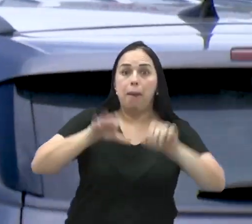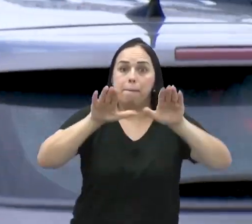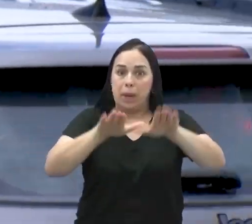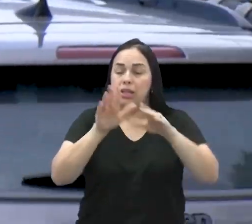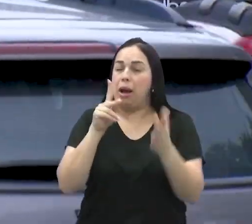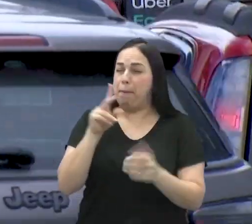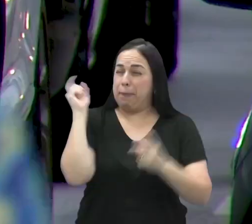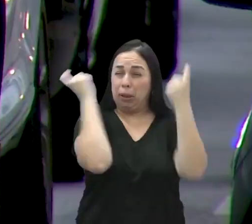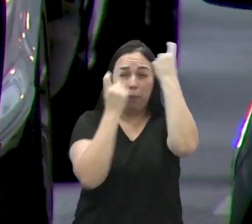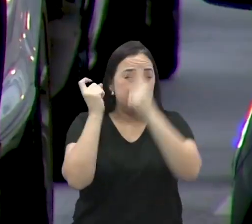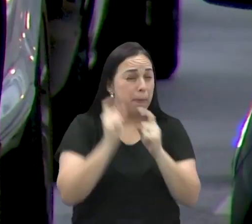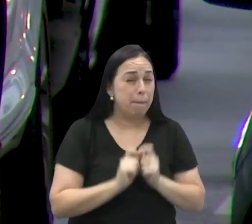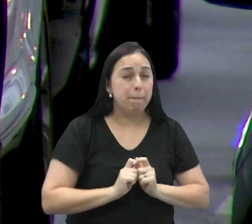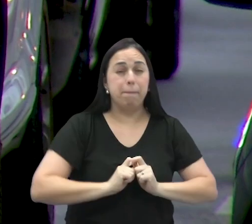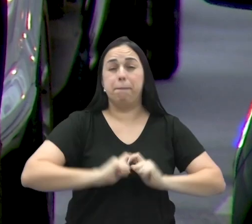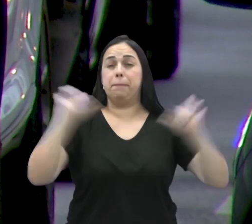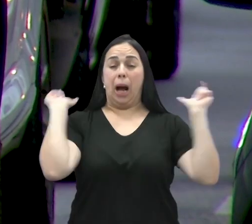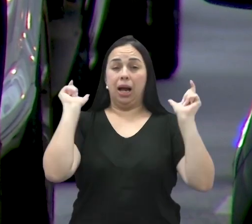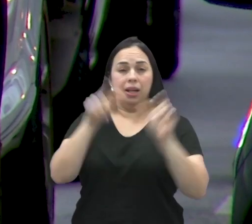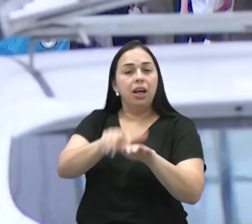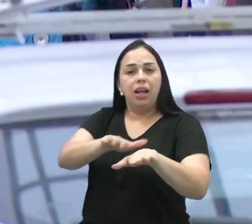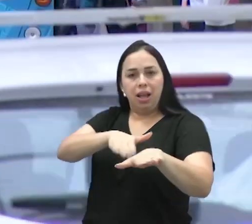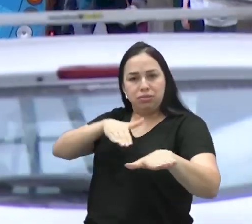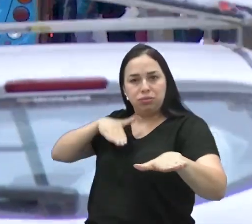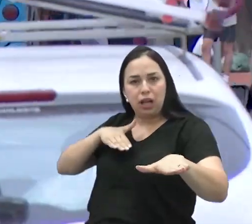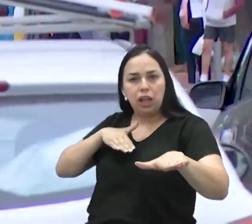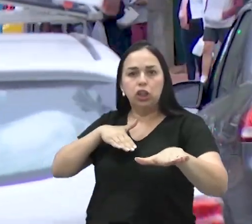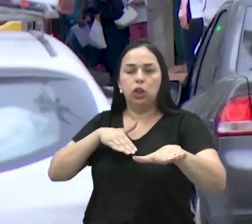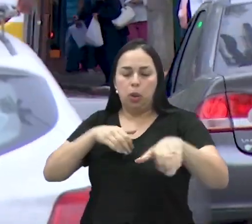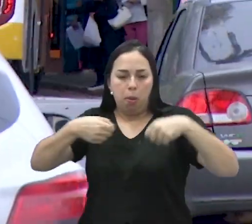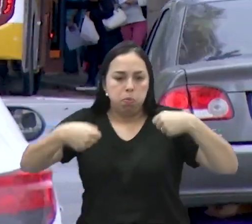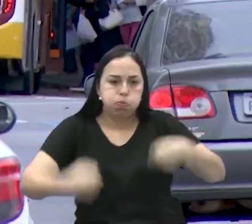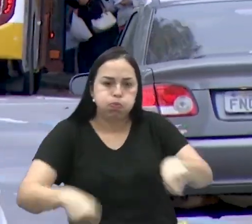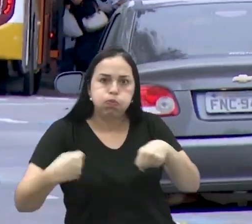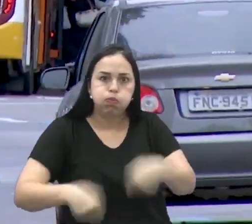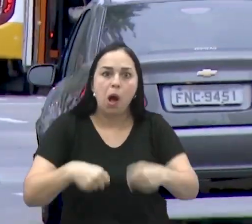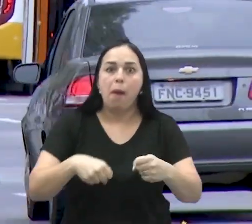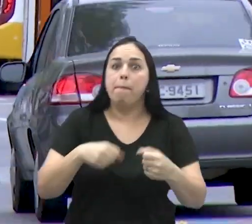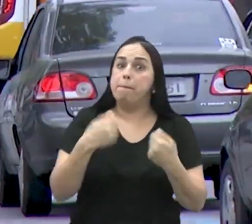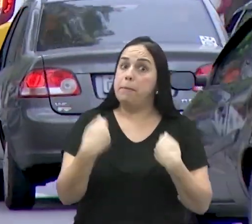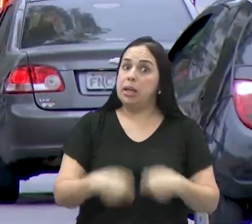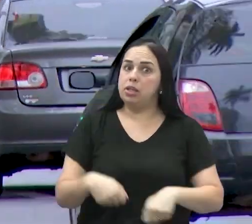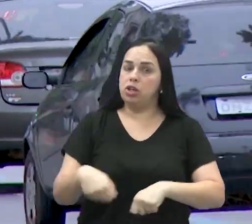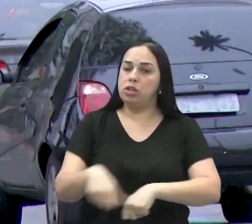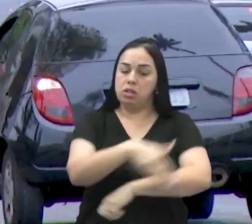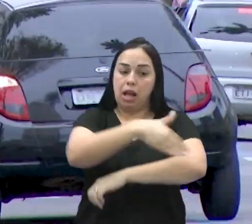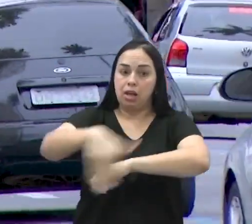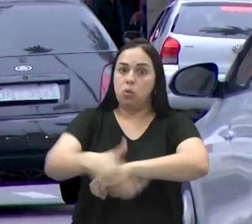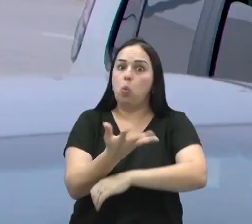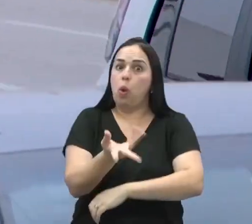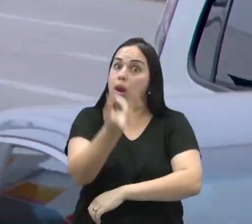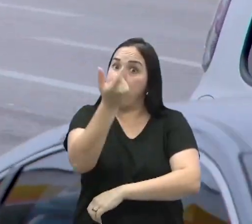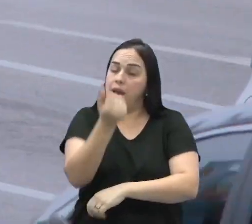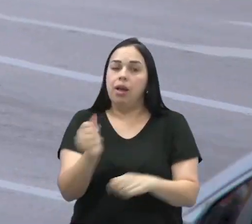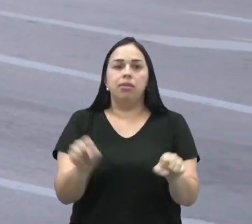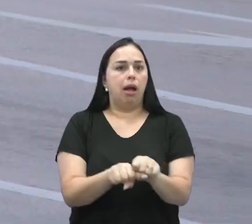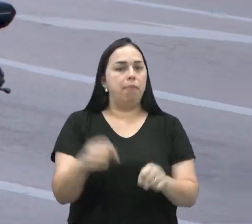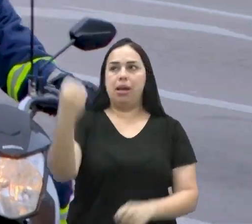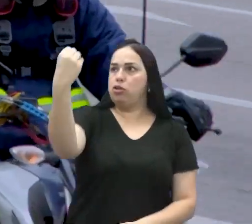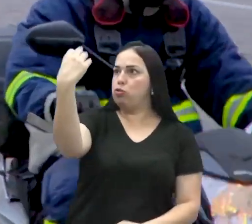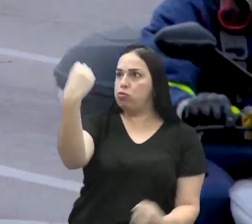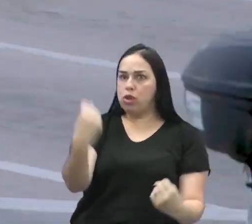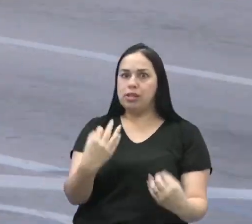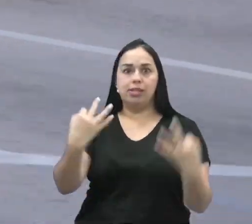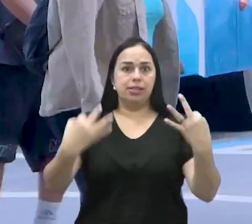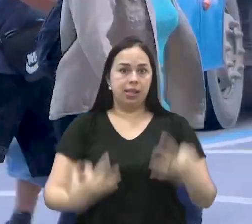é o trânsito. O tráfego de carros, ônibus e motos precisa de boas condições nas vias e de